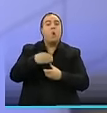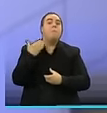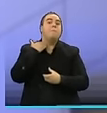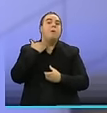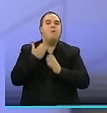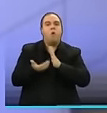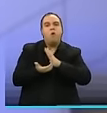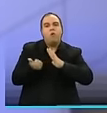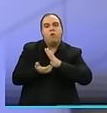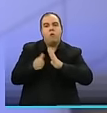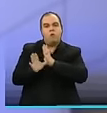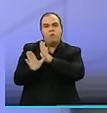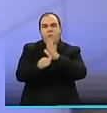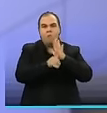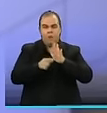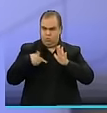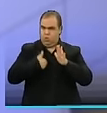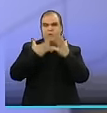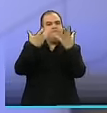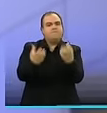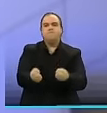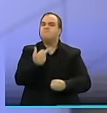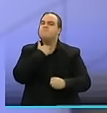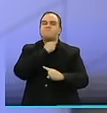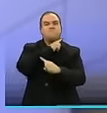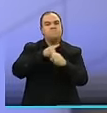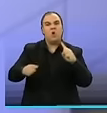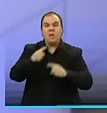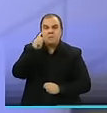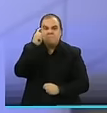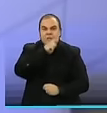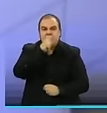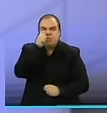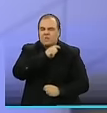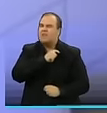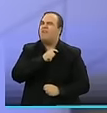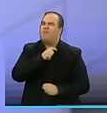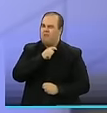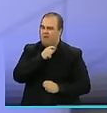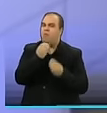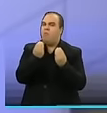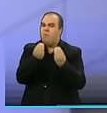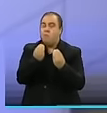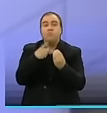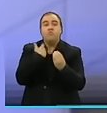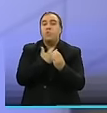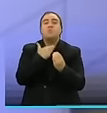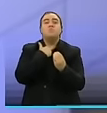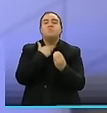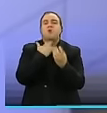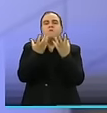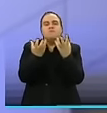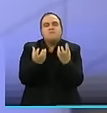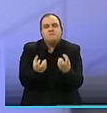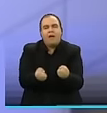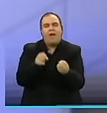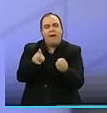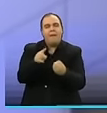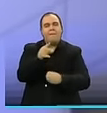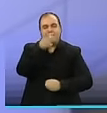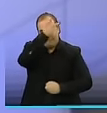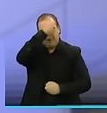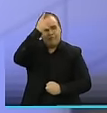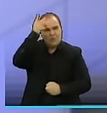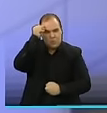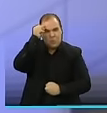pessoas. É isso que a gente não pode permitir. Eita. A mentira. Que usava a pornografia como bait? Nós não podemos levar essa prefeitura, essa